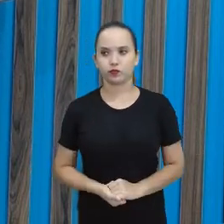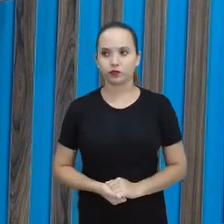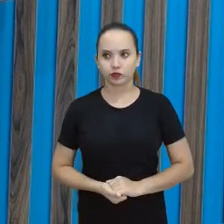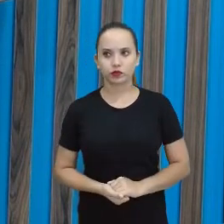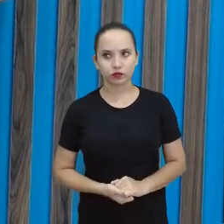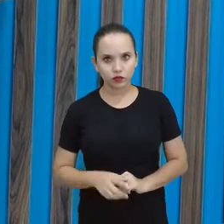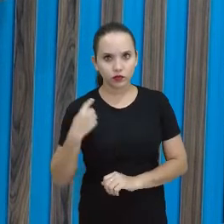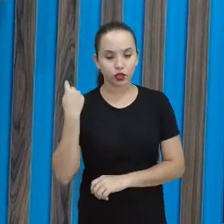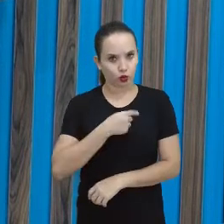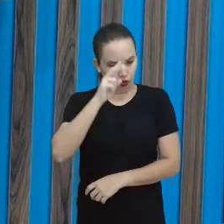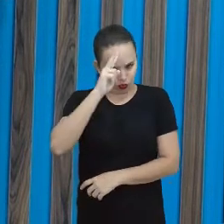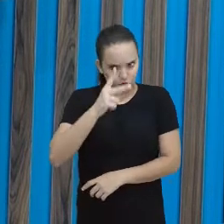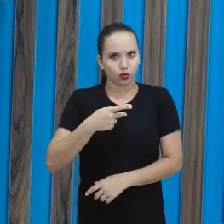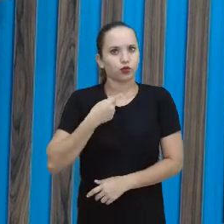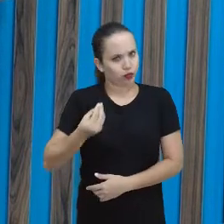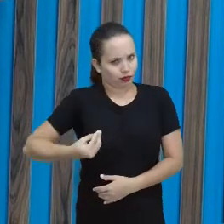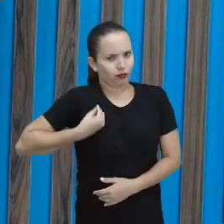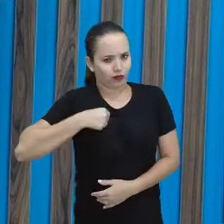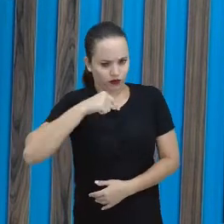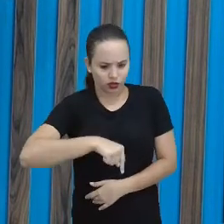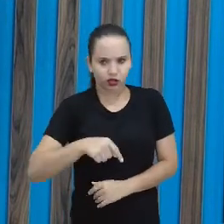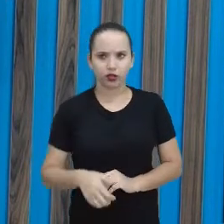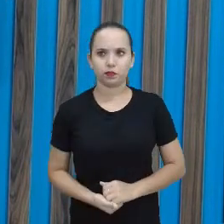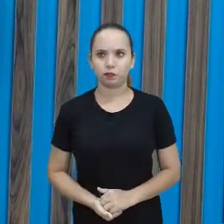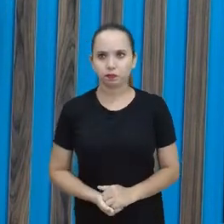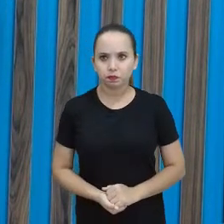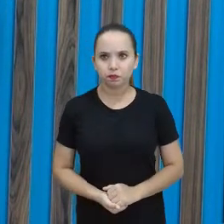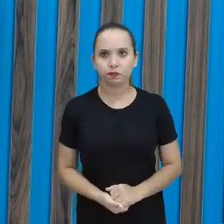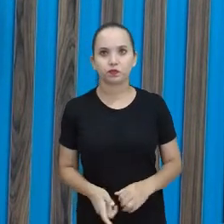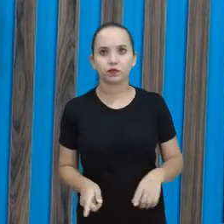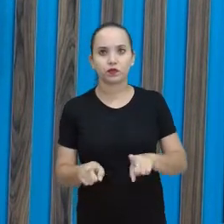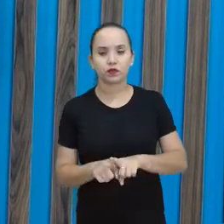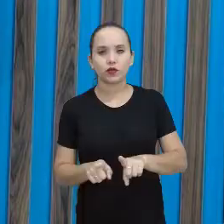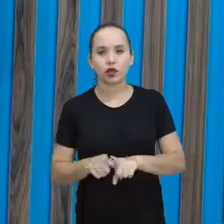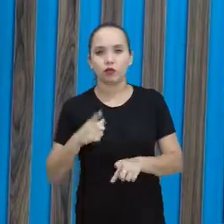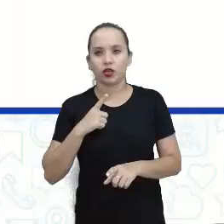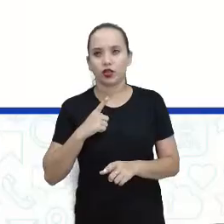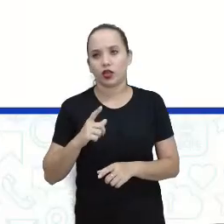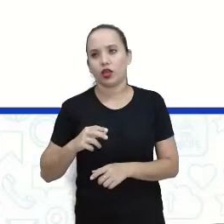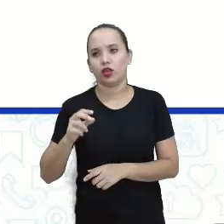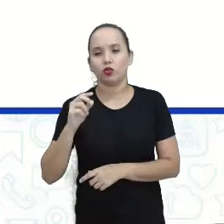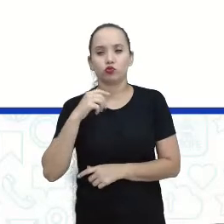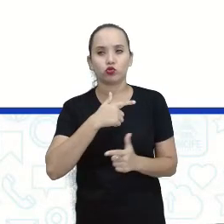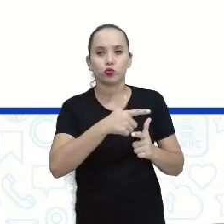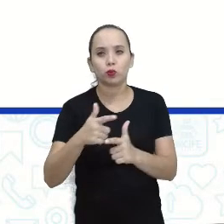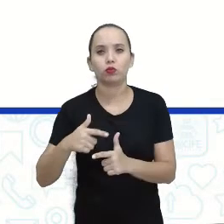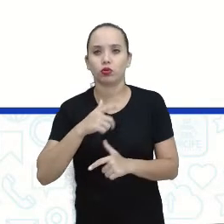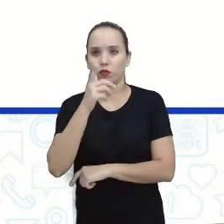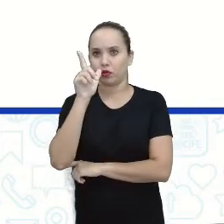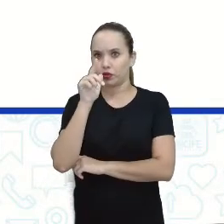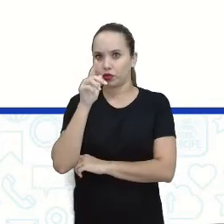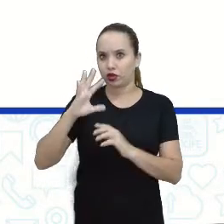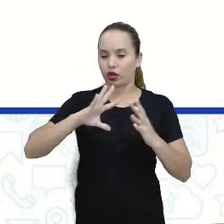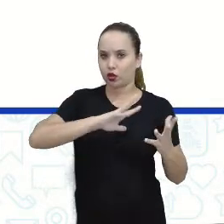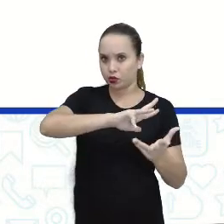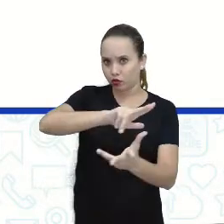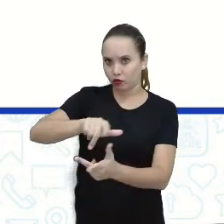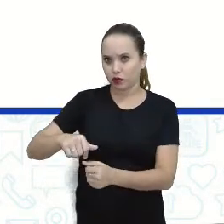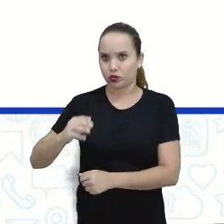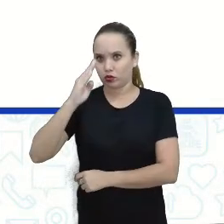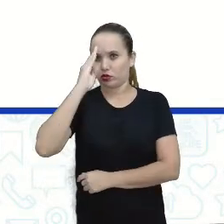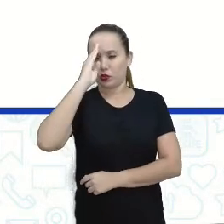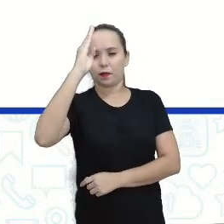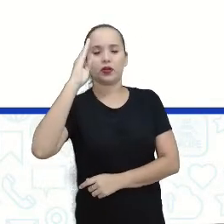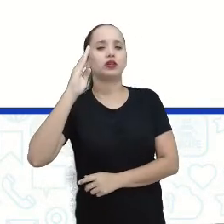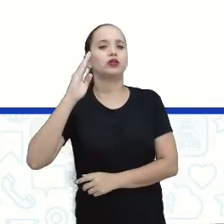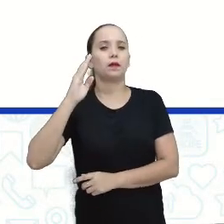Enquanto seres humanos aqui viventes nesse planeta. Crise hídrica no mundo, continuando aí, ó. Principais razões